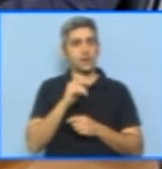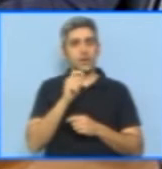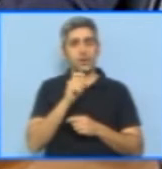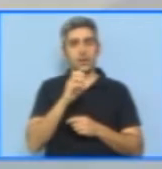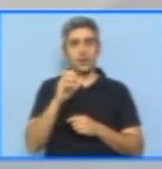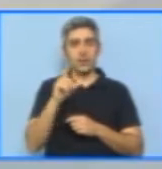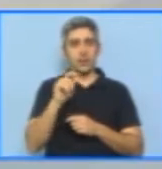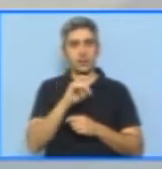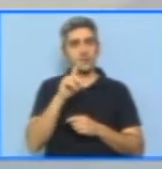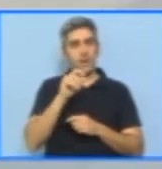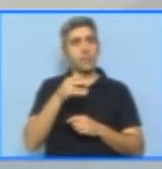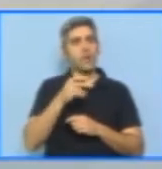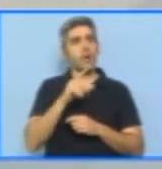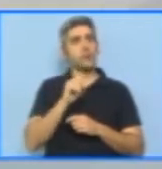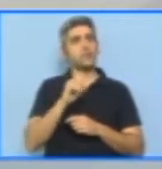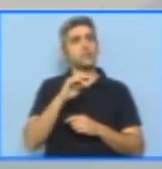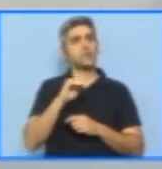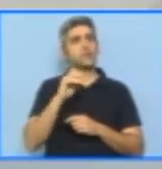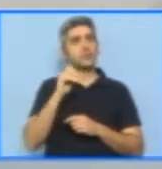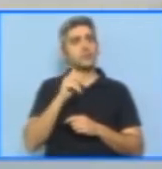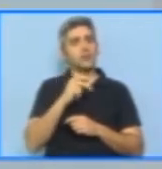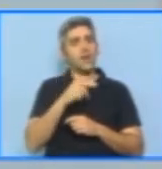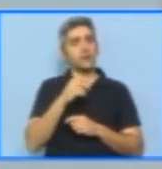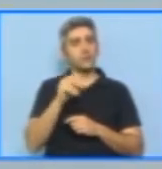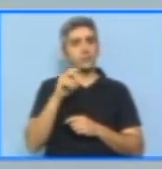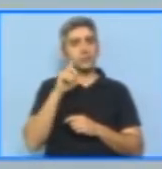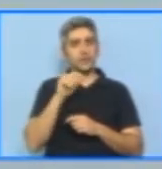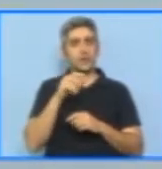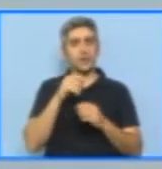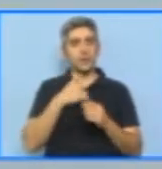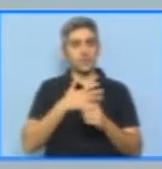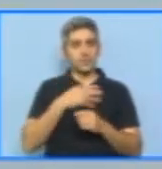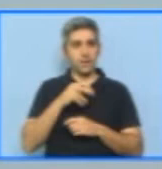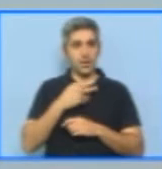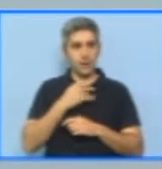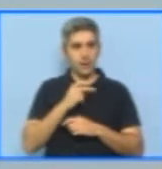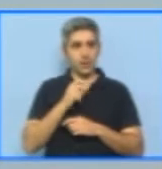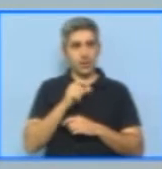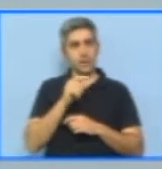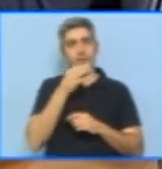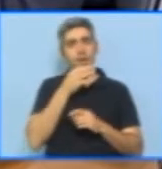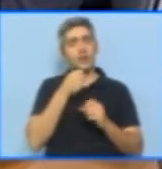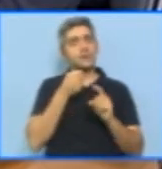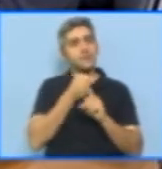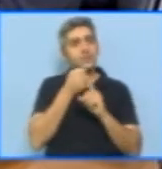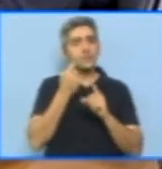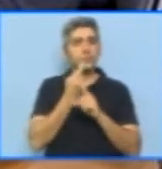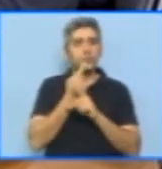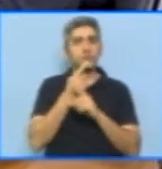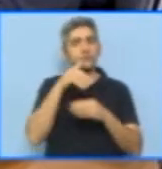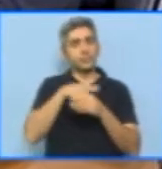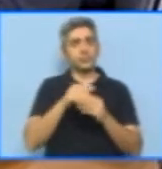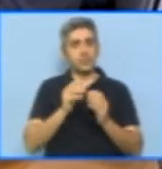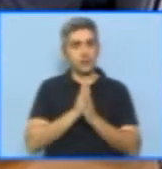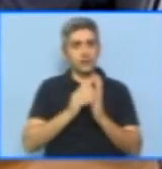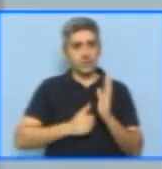Mediagate, para nos falar das oportunidades e desafios da comunicação, também na Igreja Católica. Muito boa tarde. Obrigado a ambos por estarem na